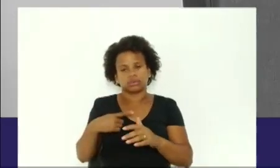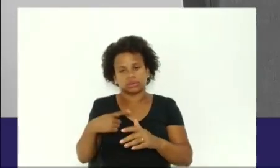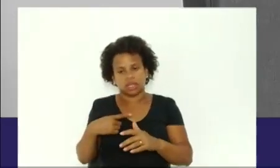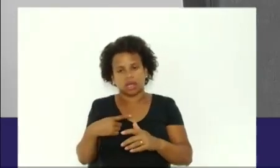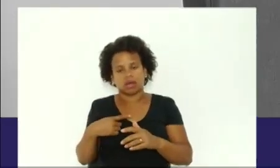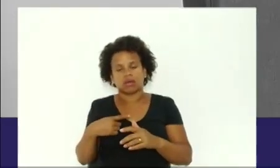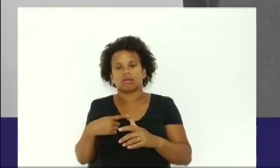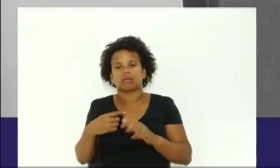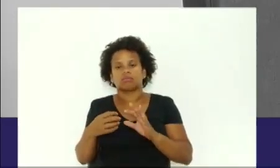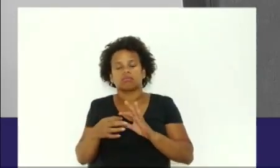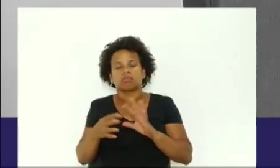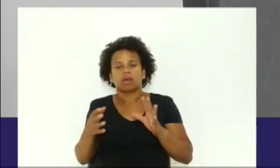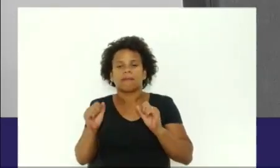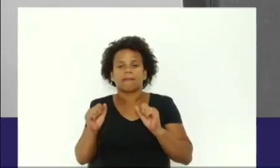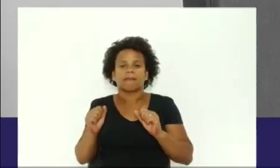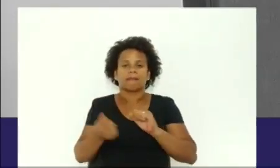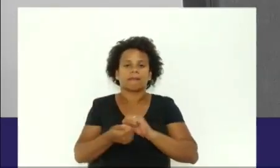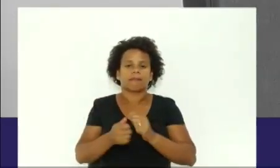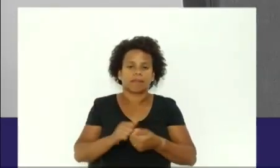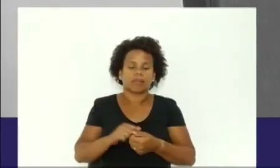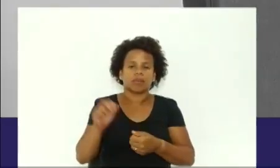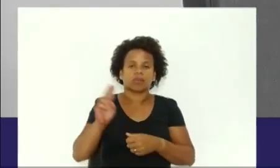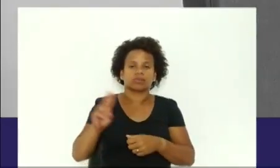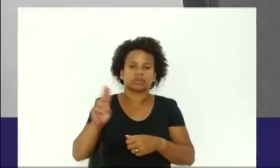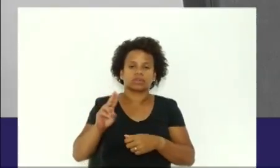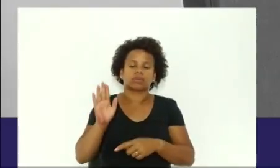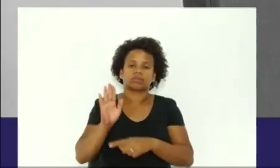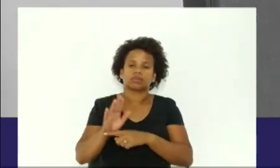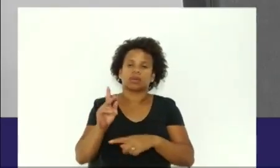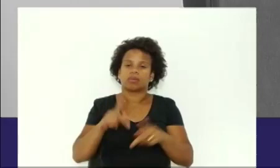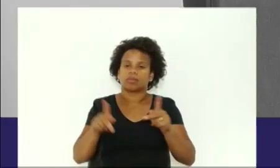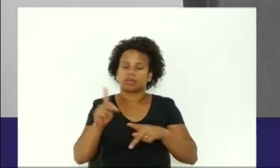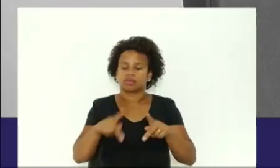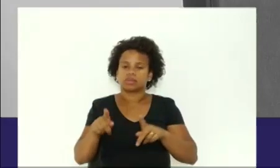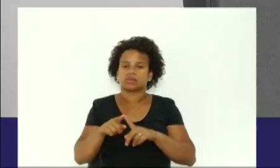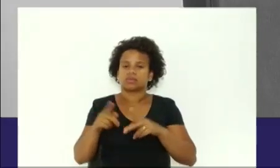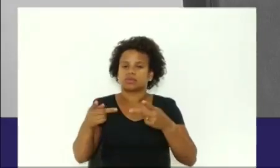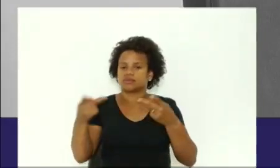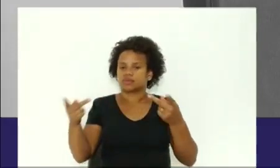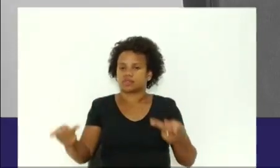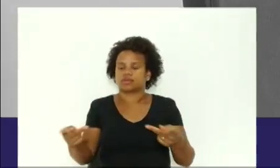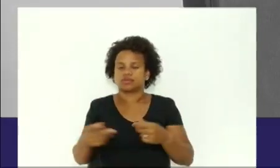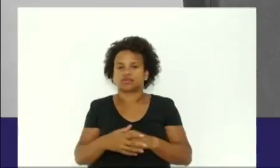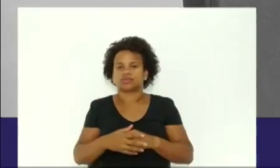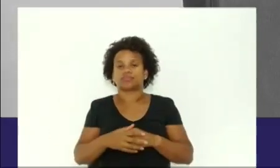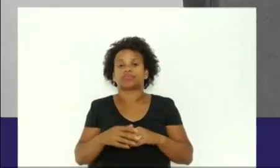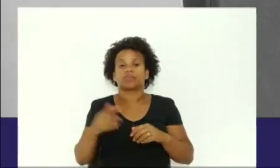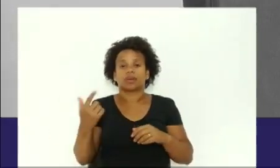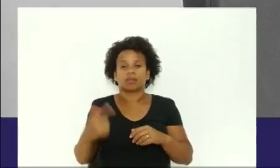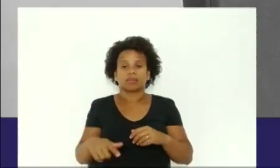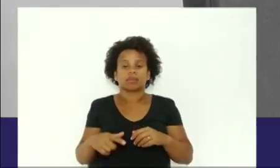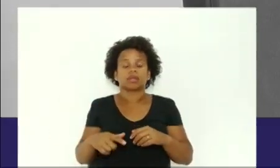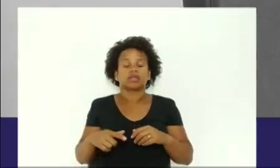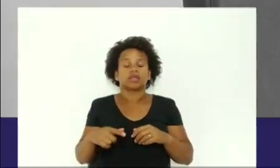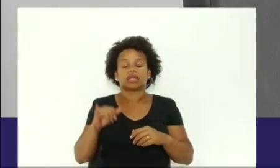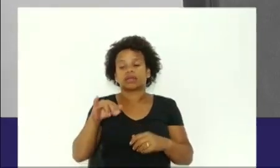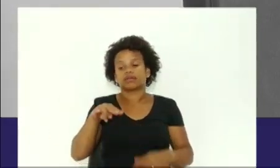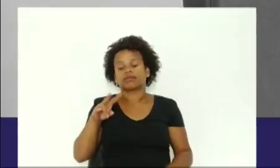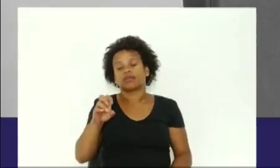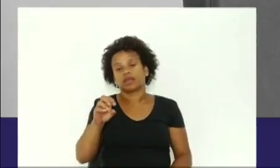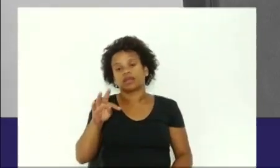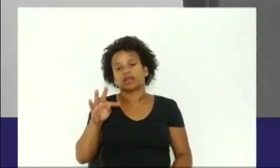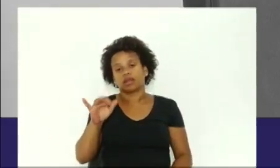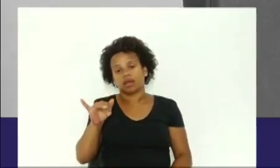adequada utilização em benefício da população e dos visitantes. Além disso, o inventário também é fundamental